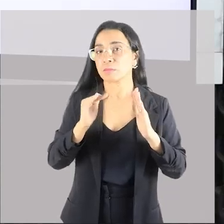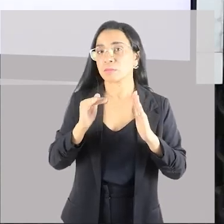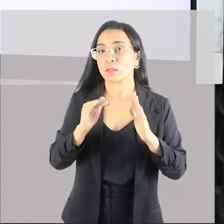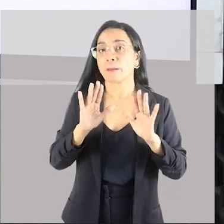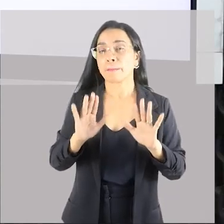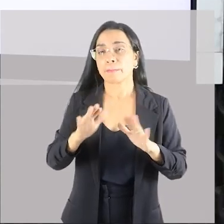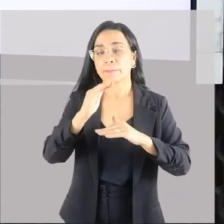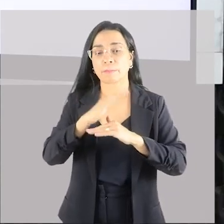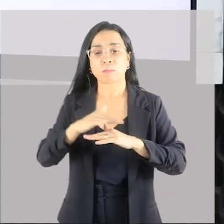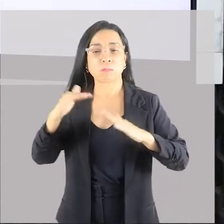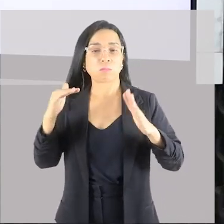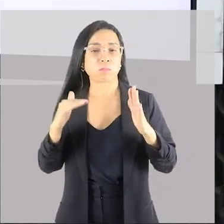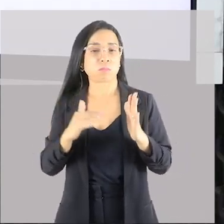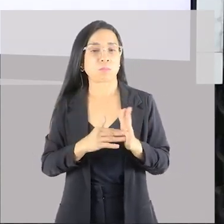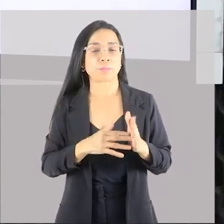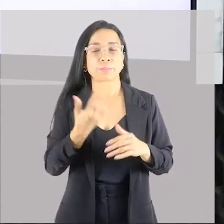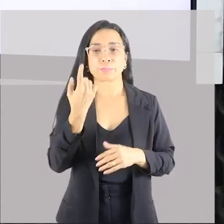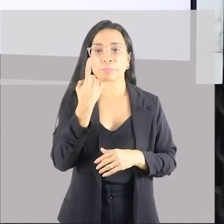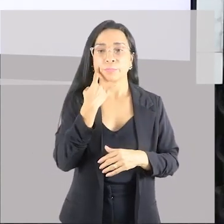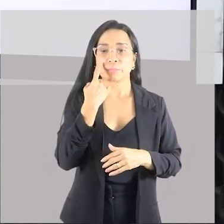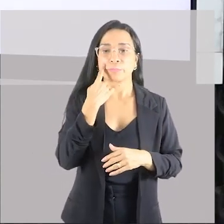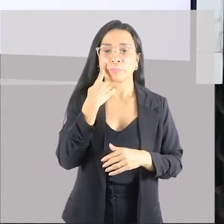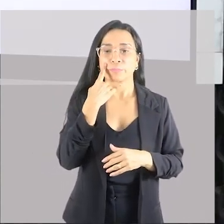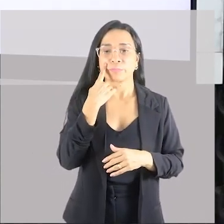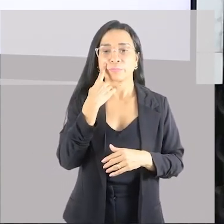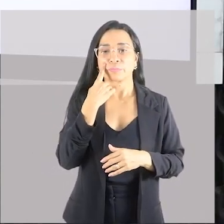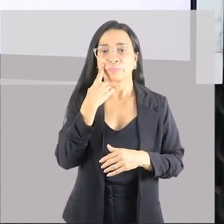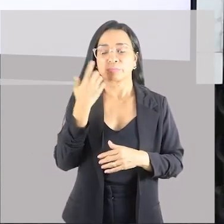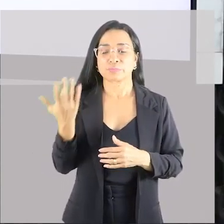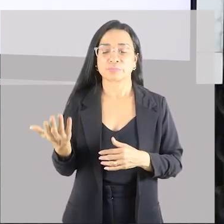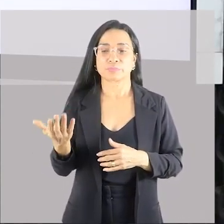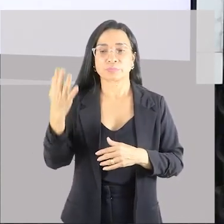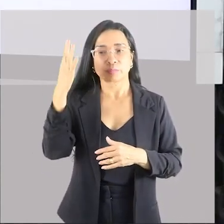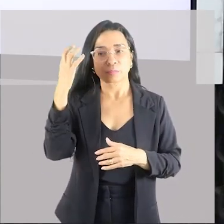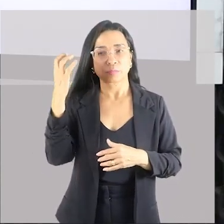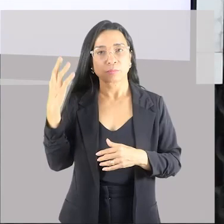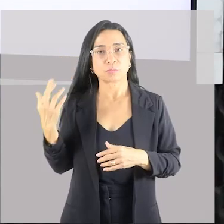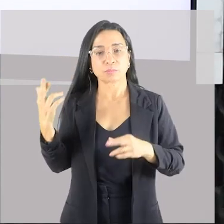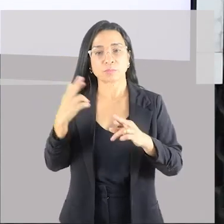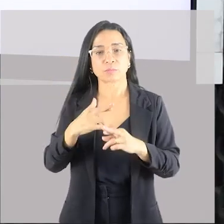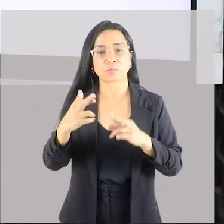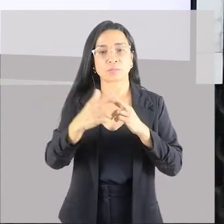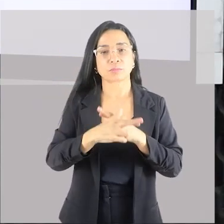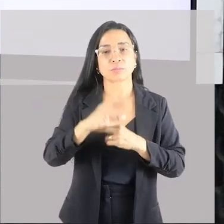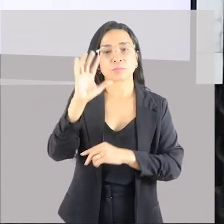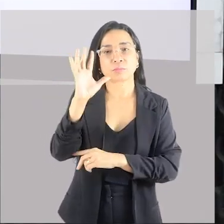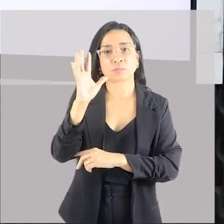Então vejamos, olha só. Rousseau, em relação à natureza humana,